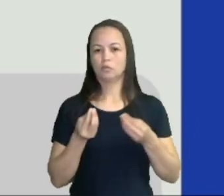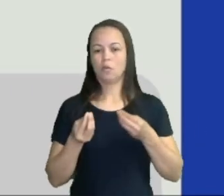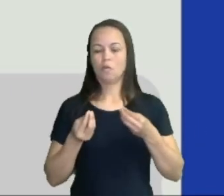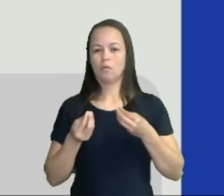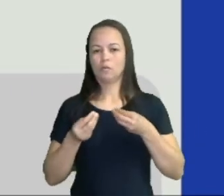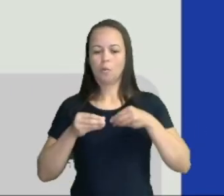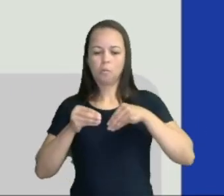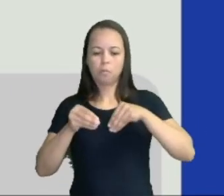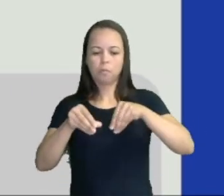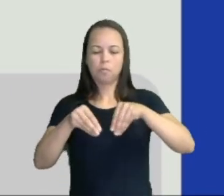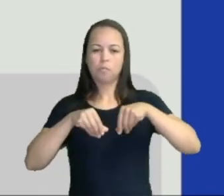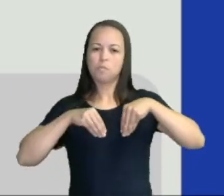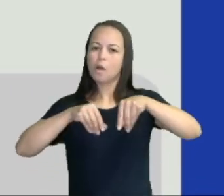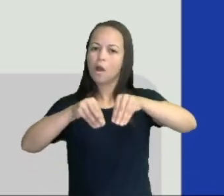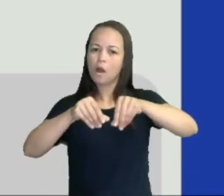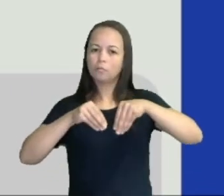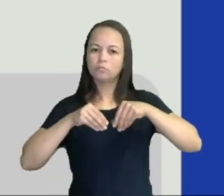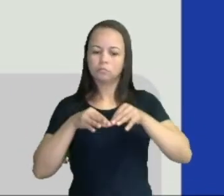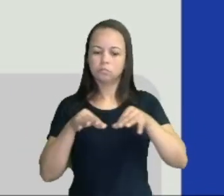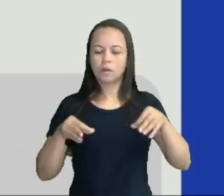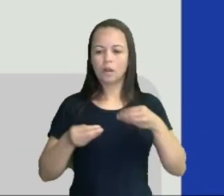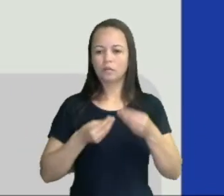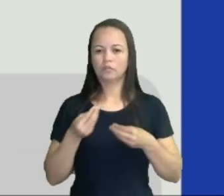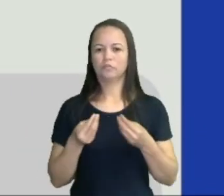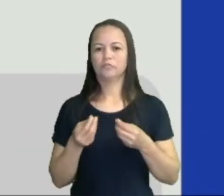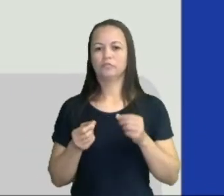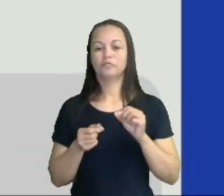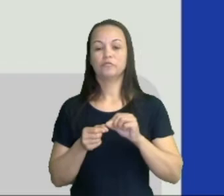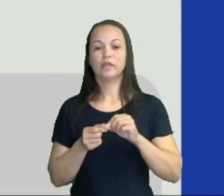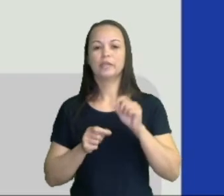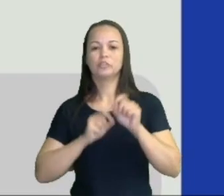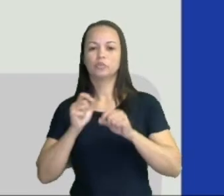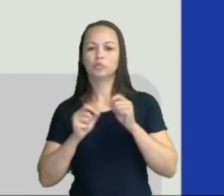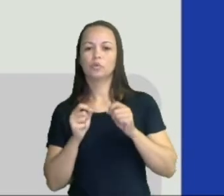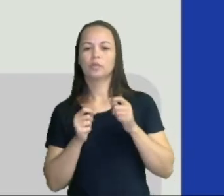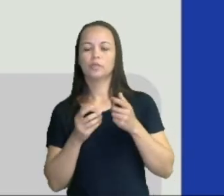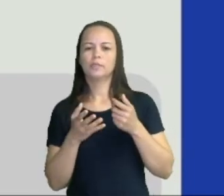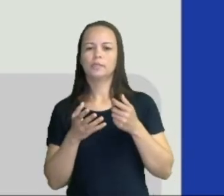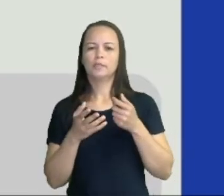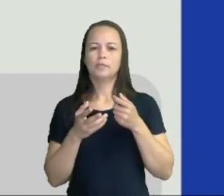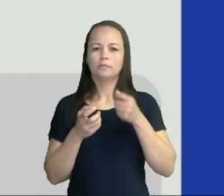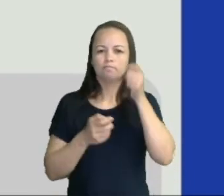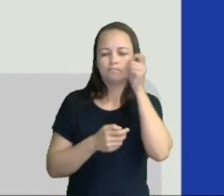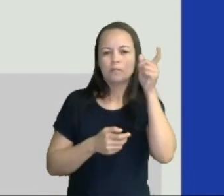Império Francês, foi o que fez de fato com que despertasse